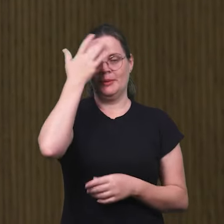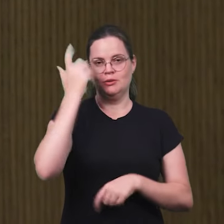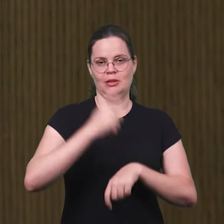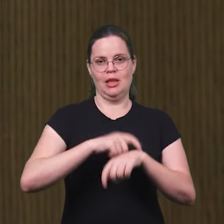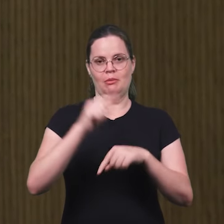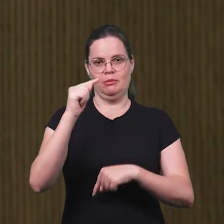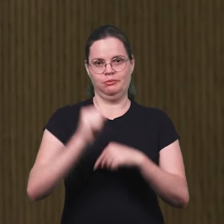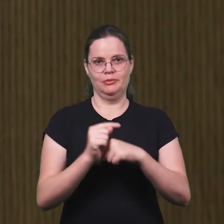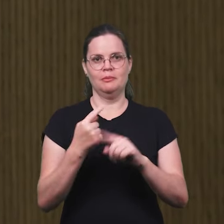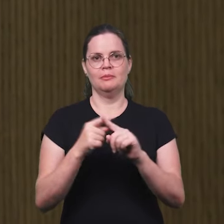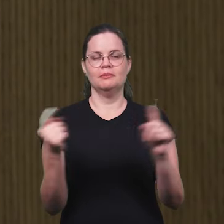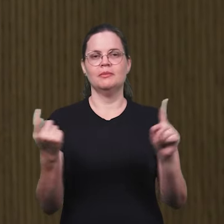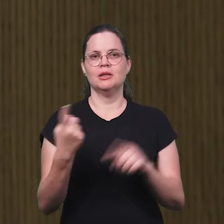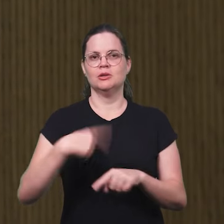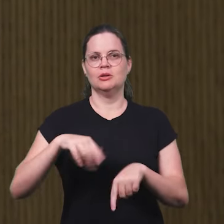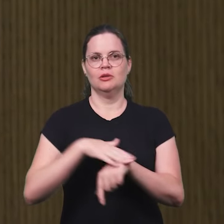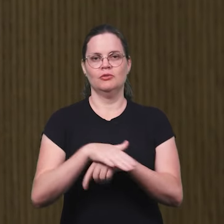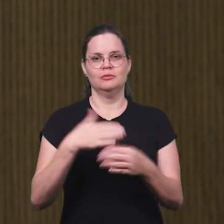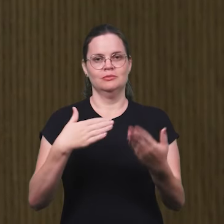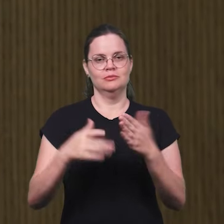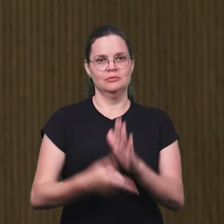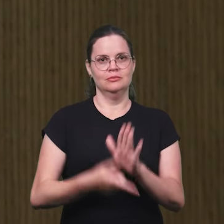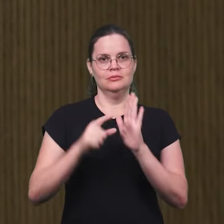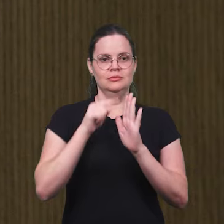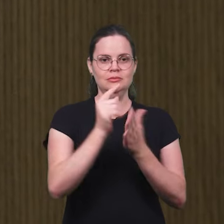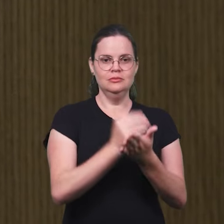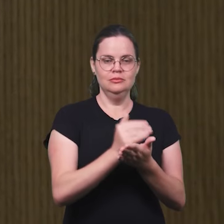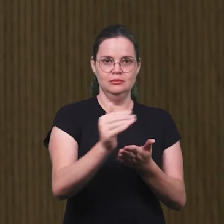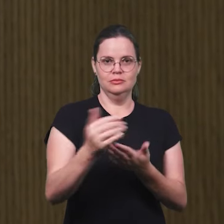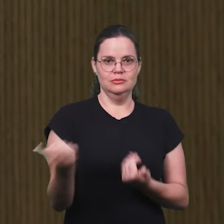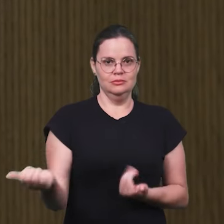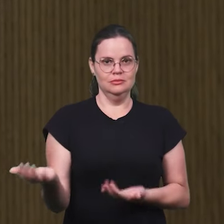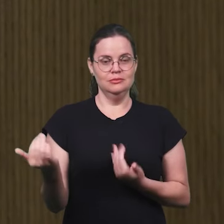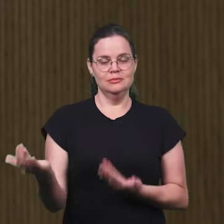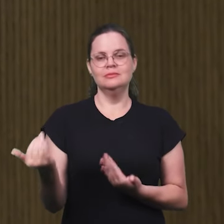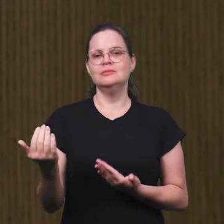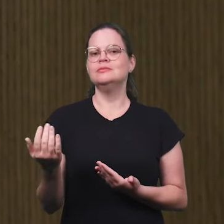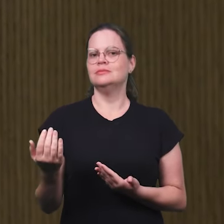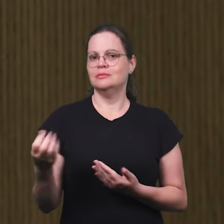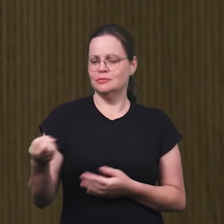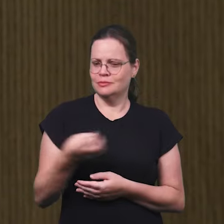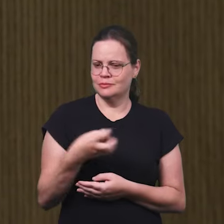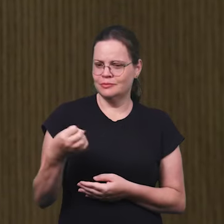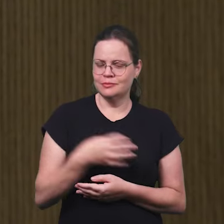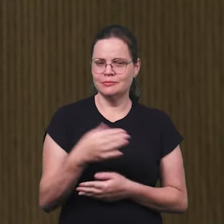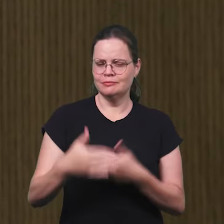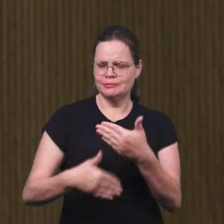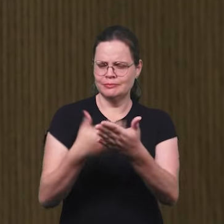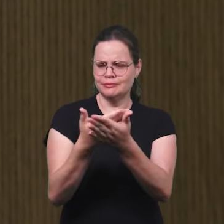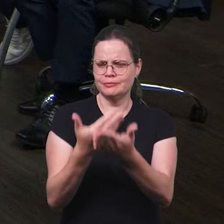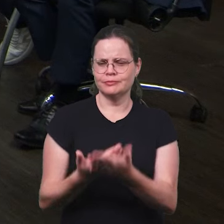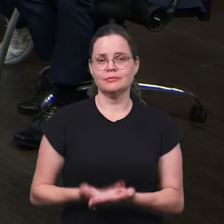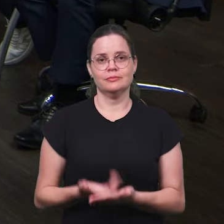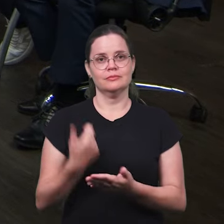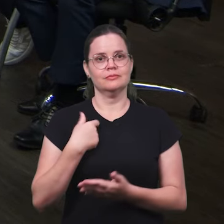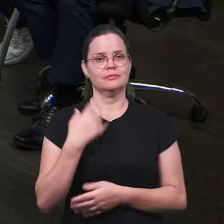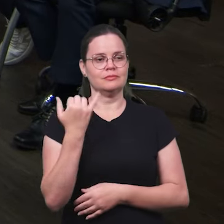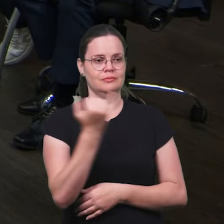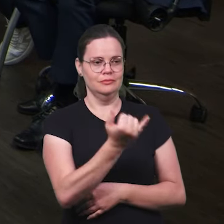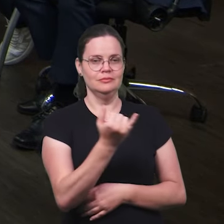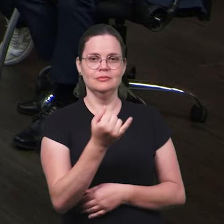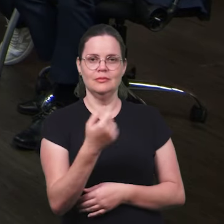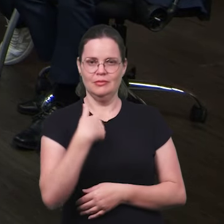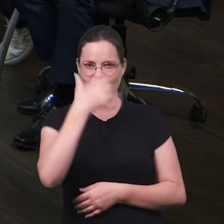que você começou muito novo. Ah, sim. E durante todo esse tempo, eu queria que você falasse para os jovens, foi fácil essa trajetória inteira?